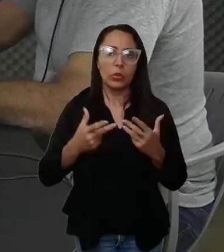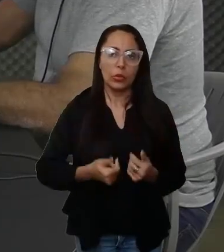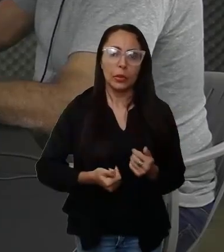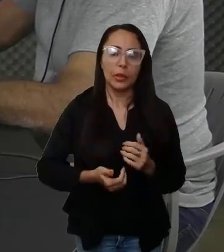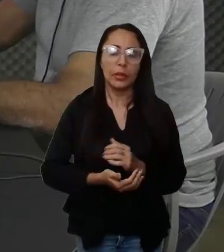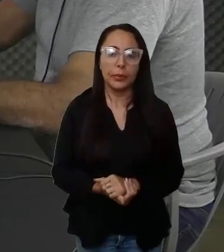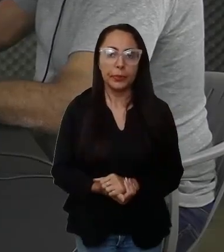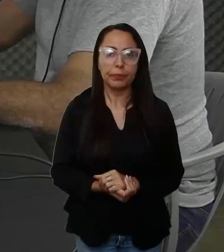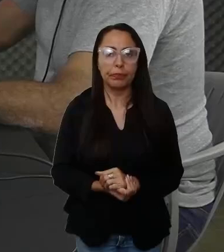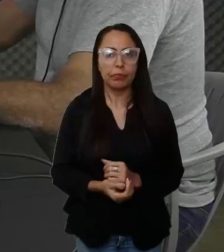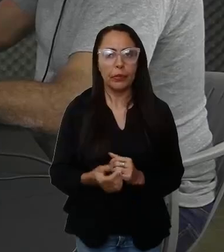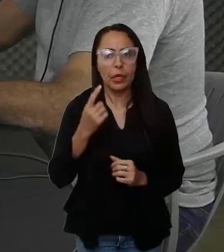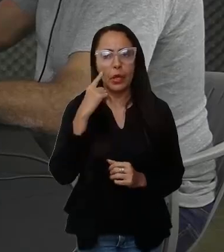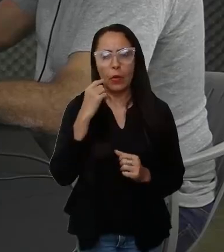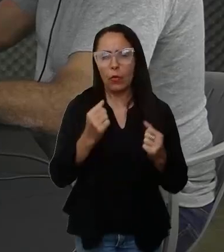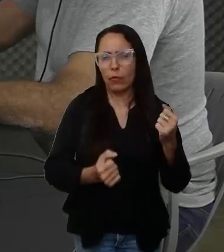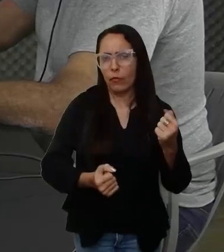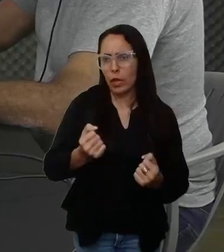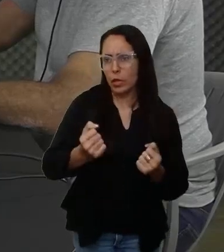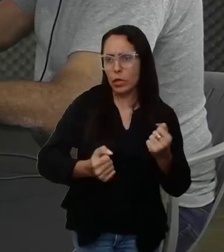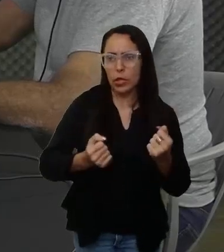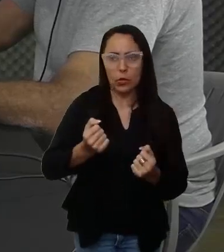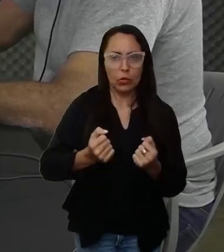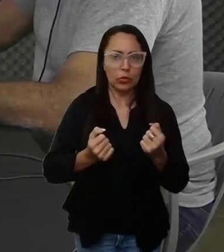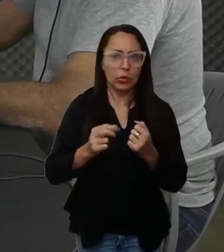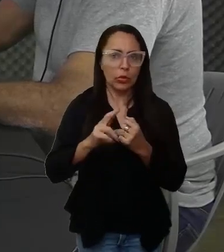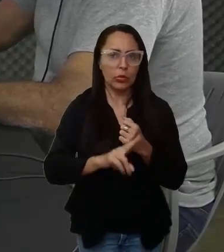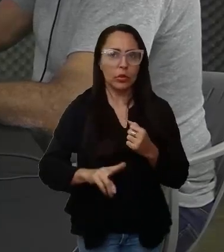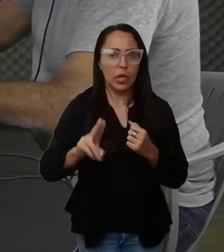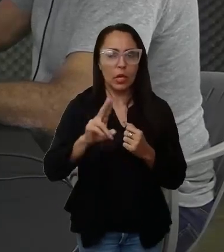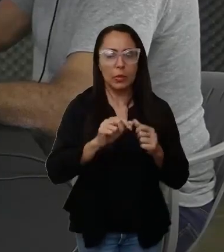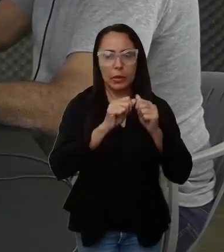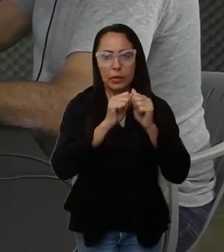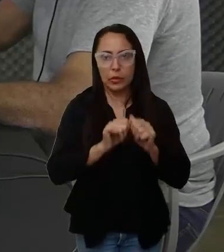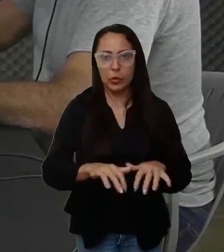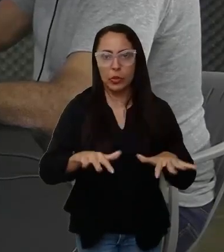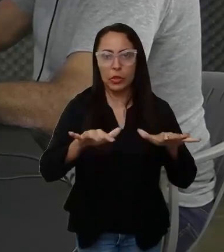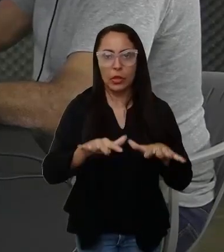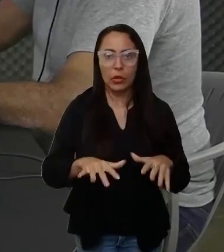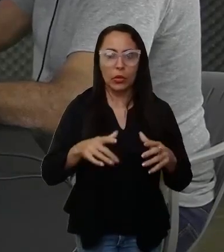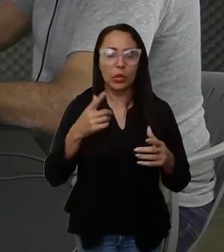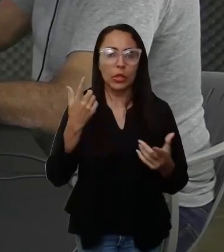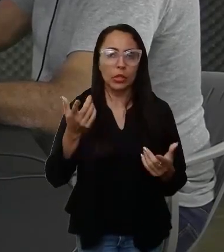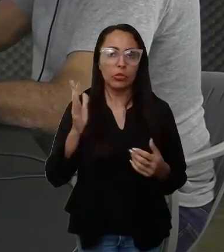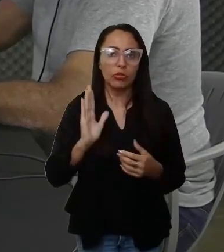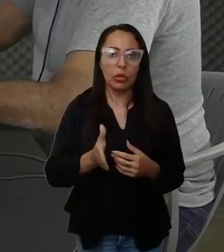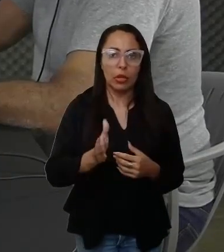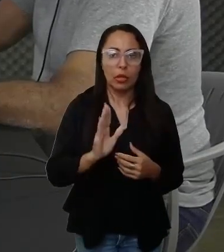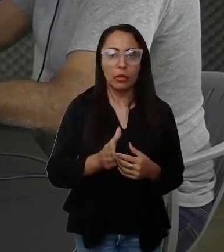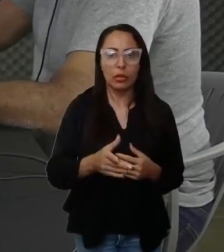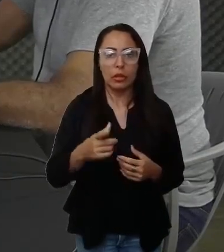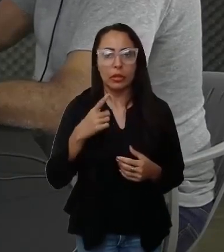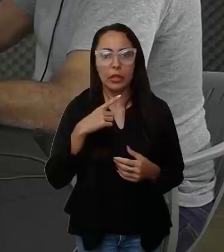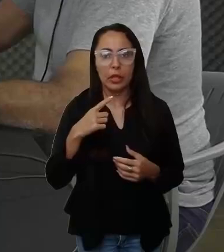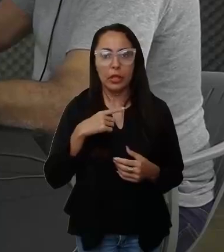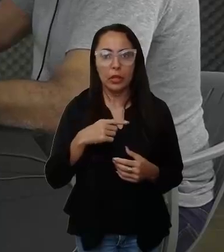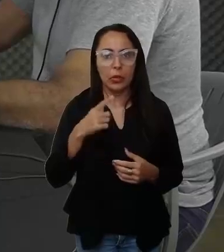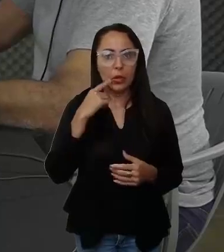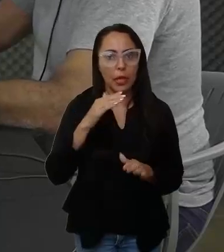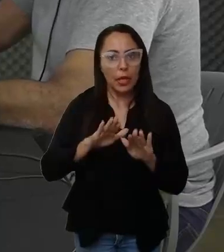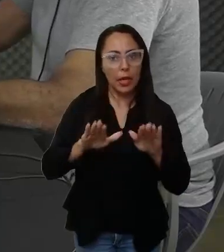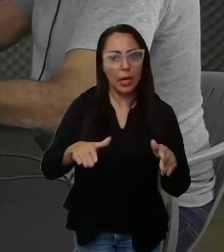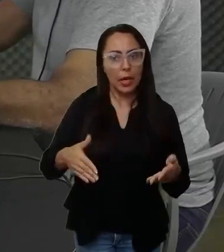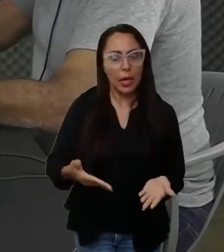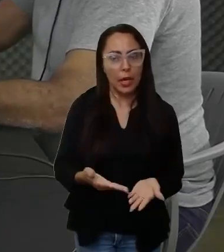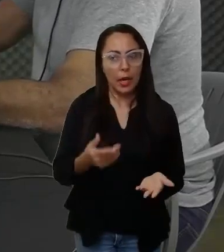Né, veículos utilizados hoje para distribuição, que já são movidos a bateria, veículos